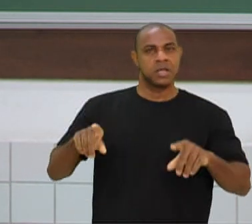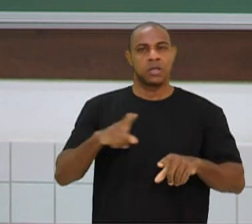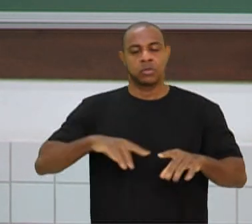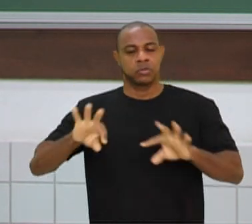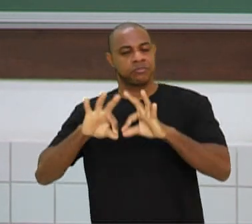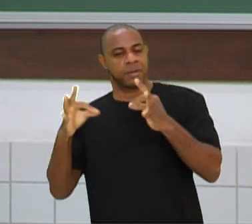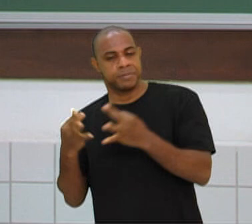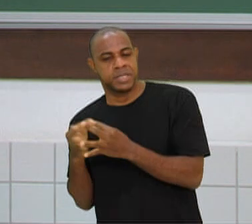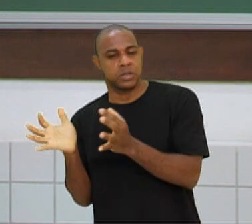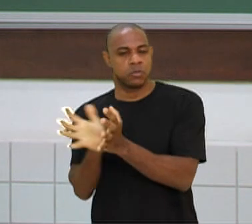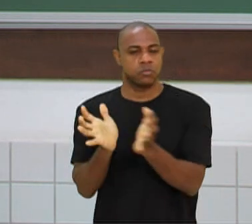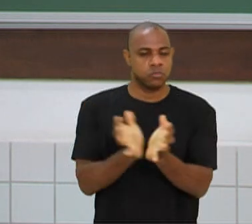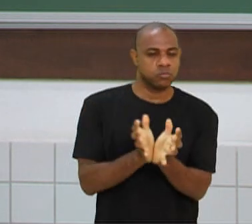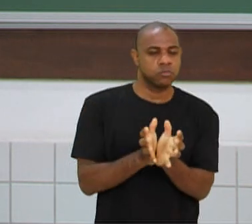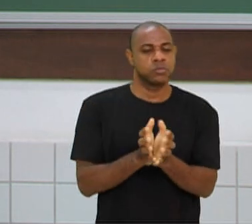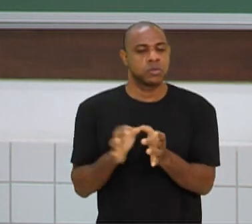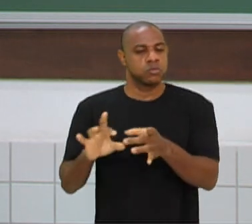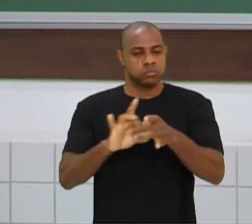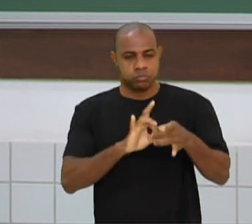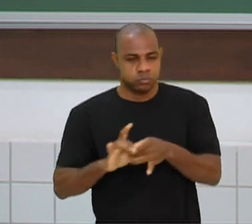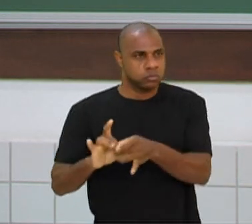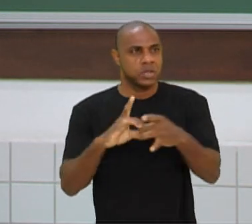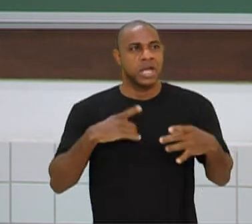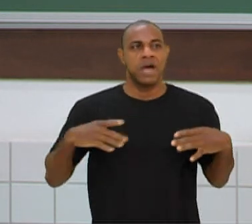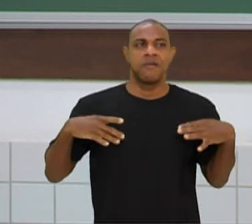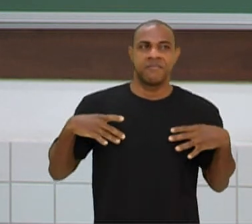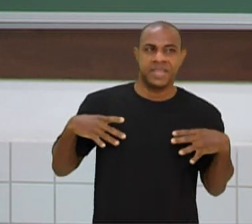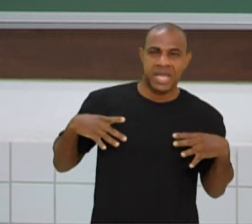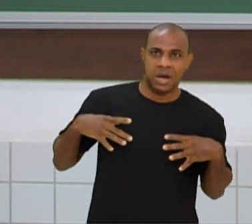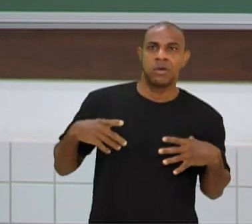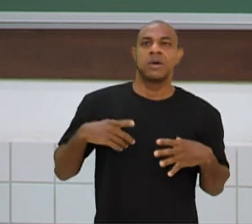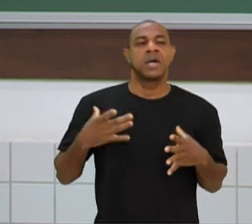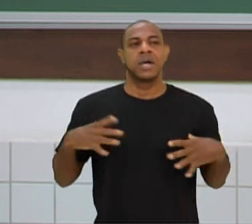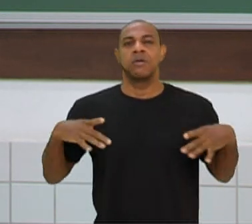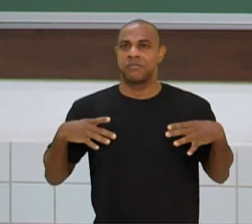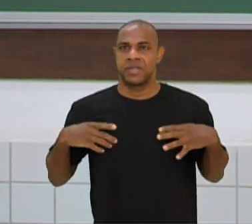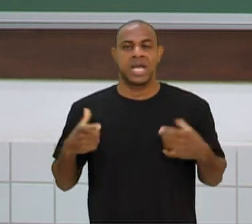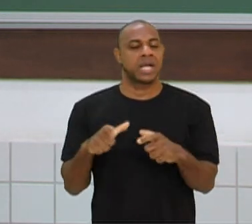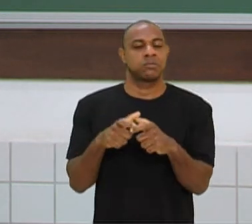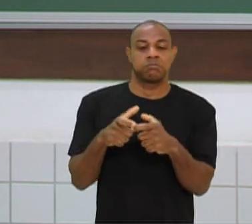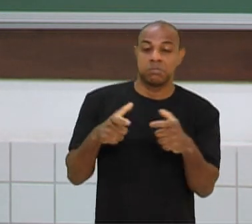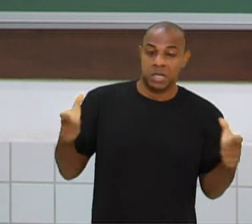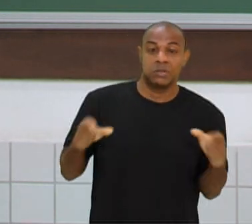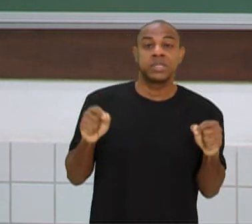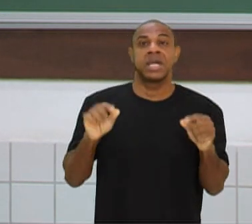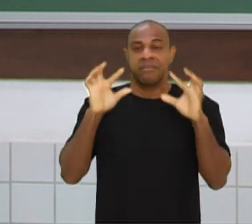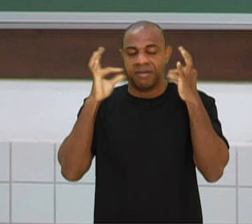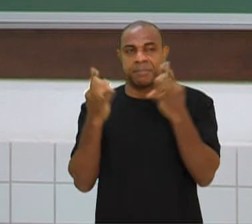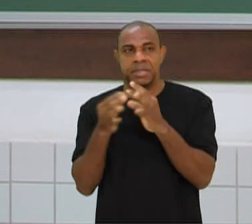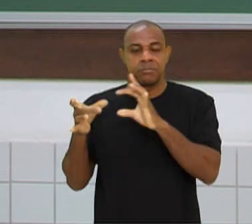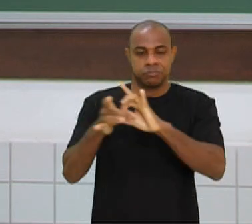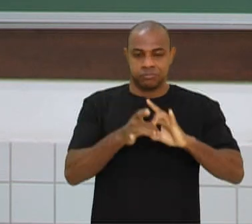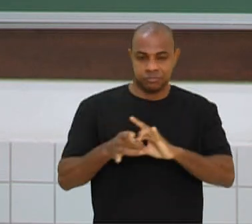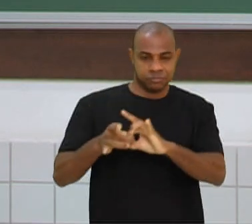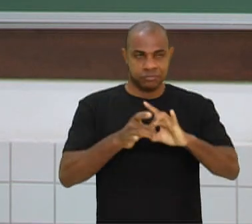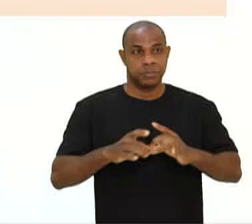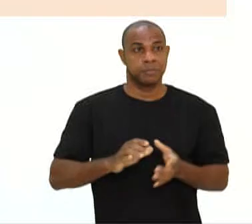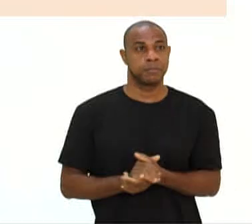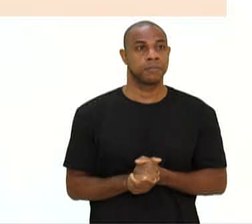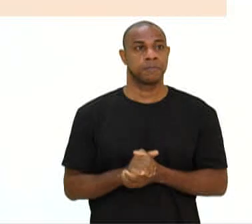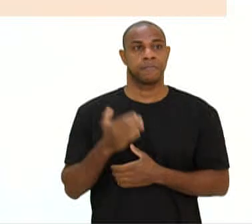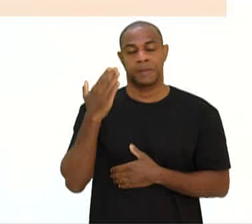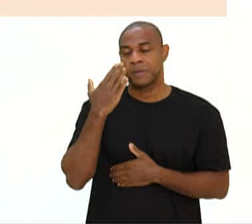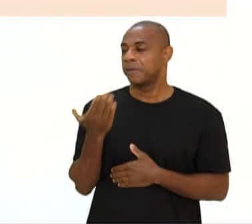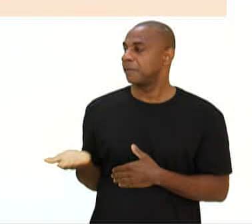a família. É um dos feriados onde tem a maior junção de família nos Estados Unidos. According to the